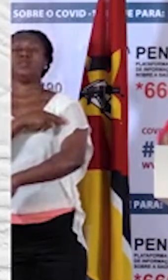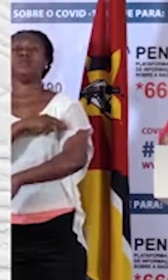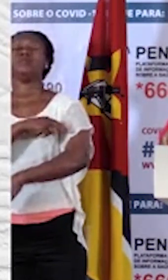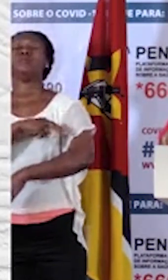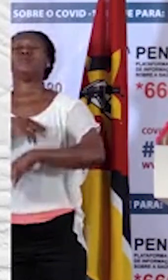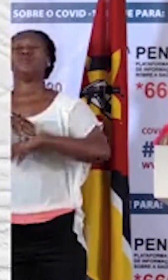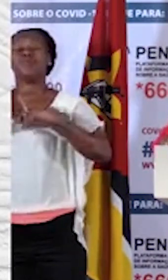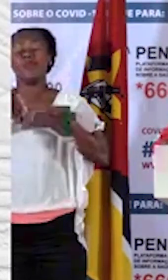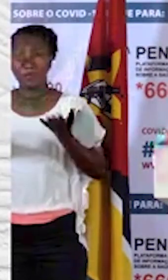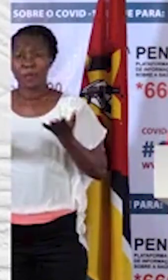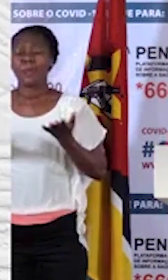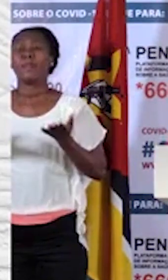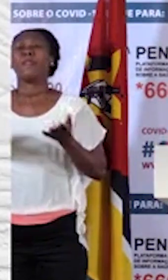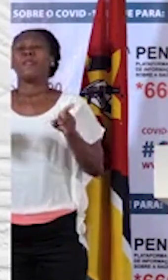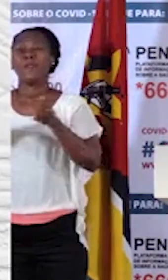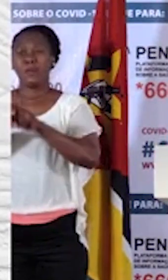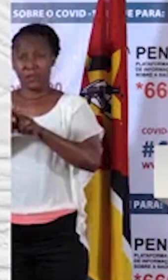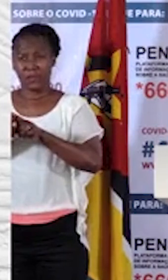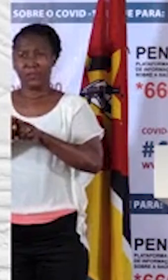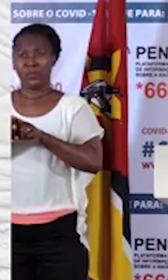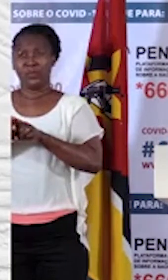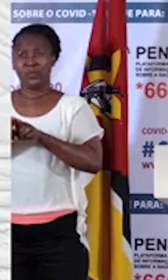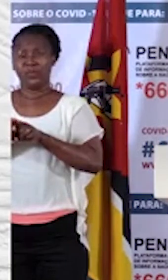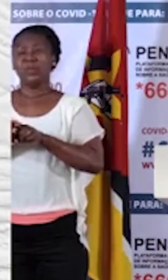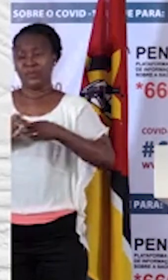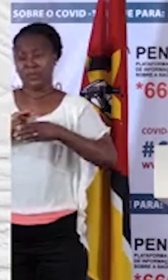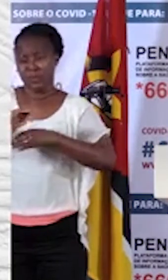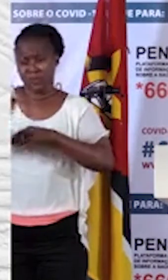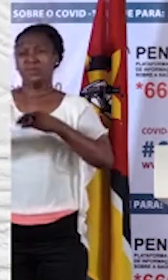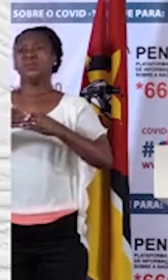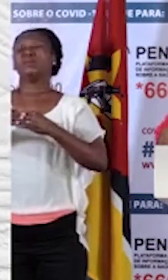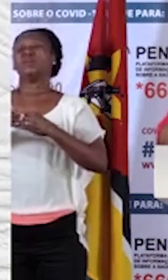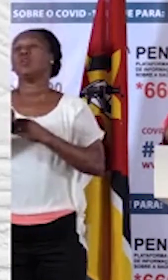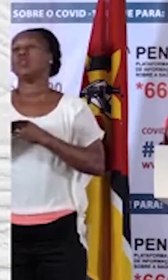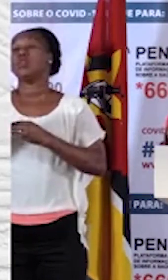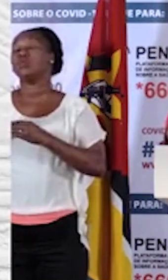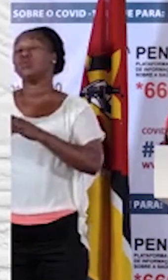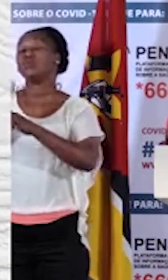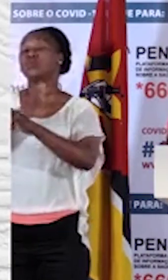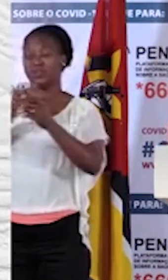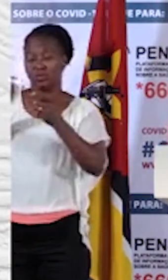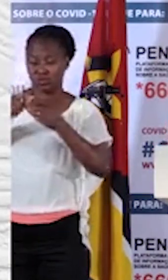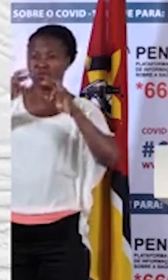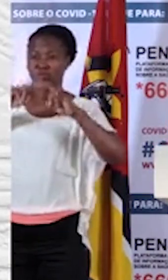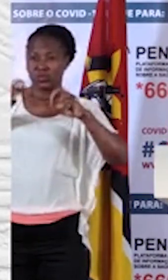e também da retestagem de alguns casos de